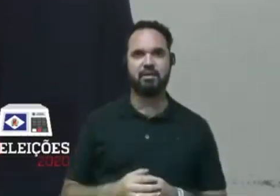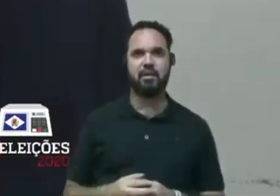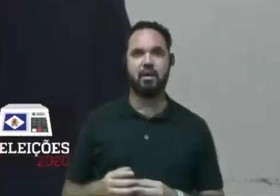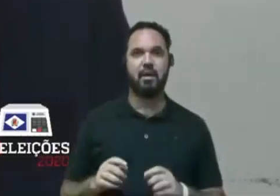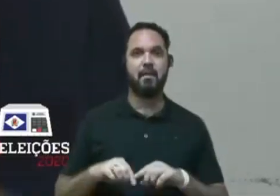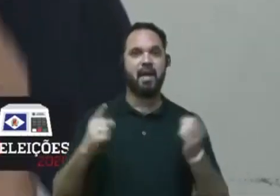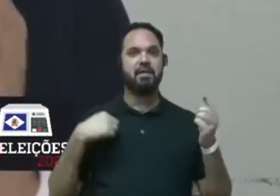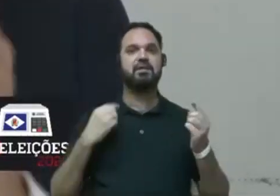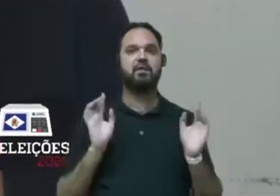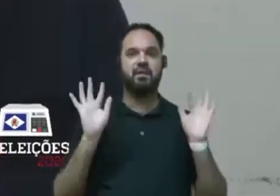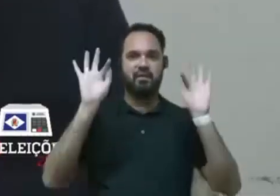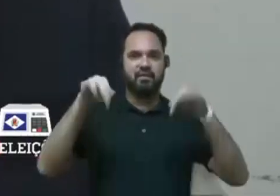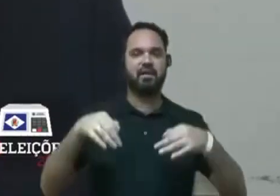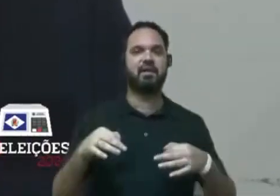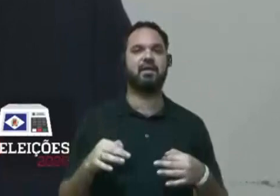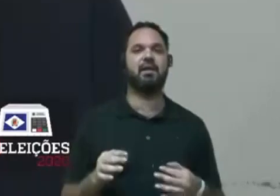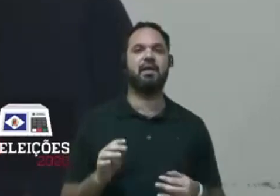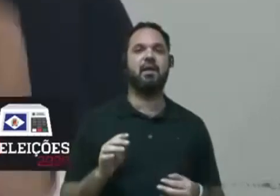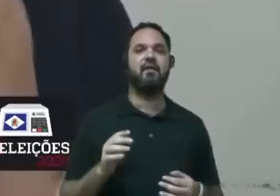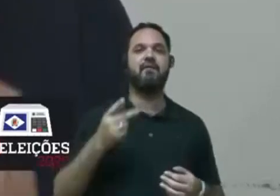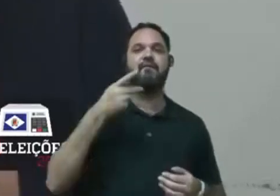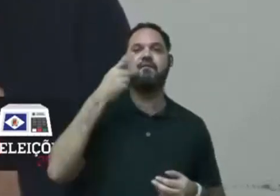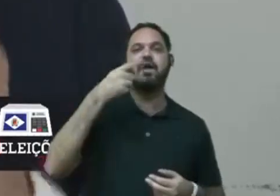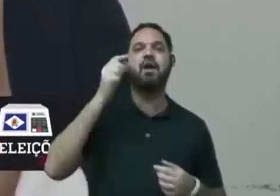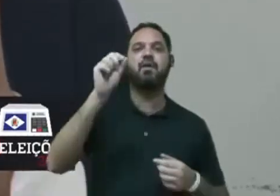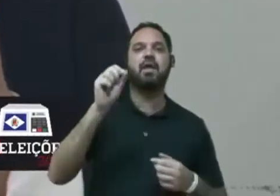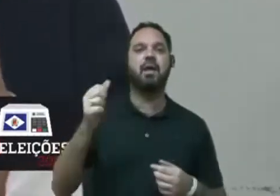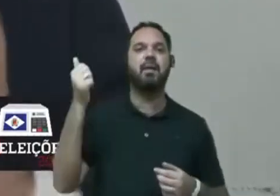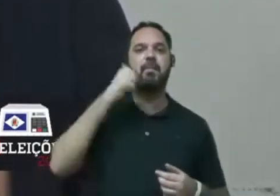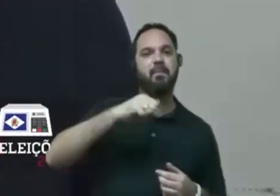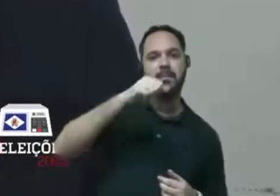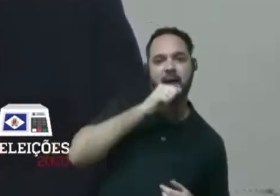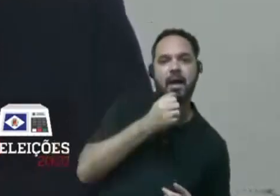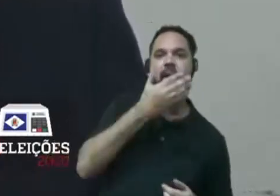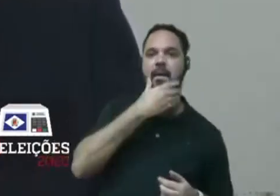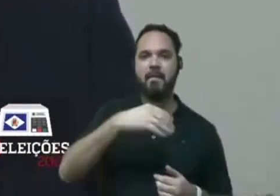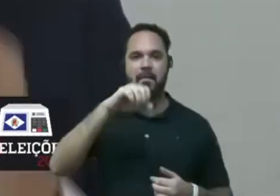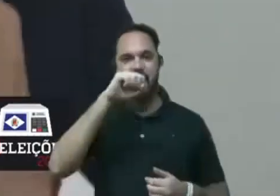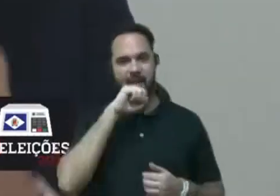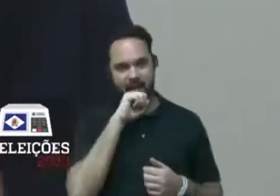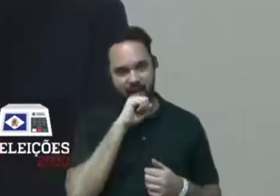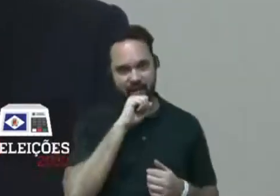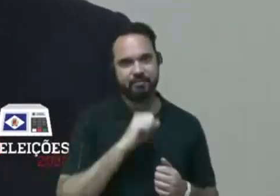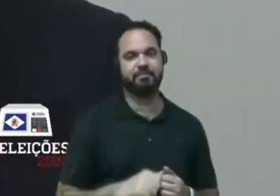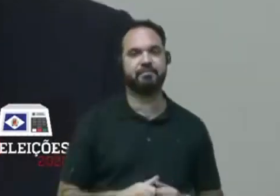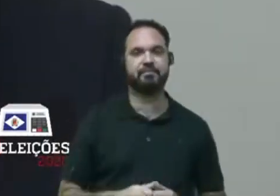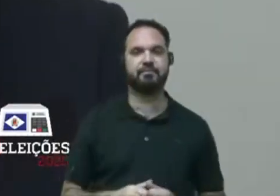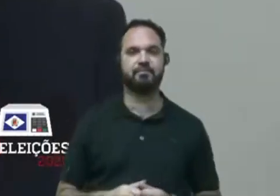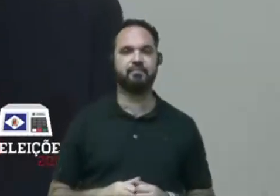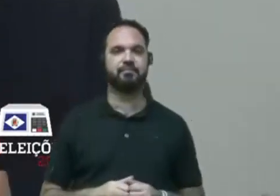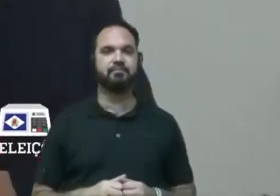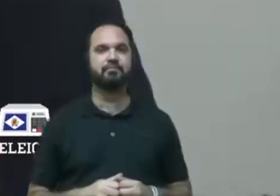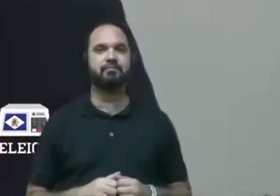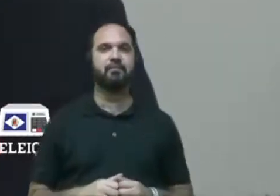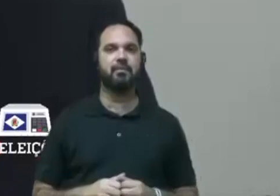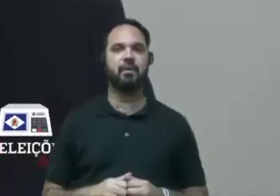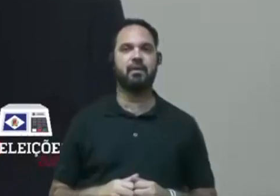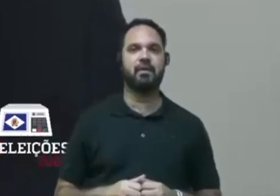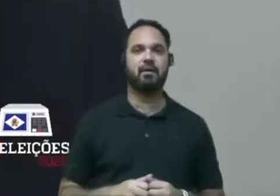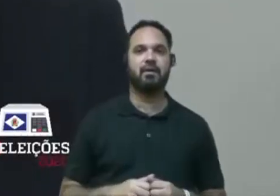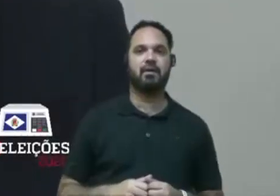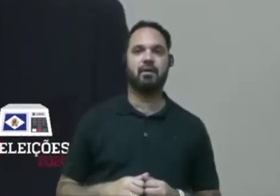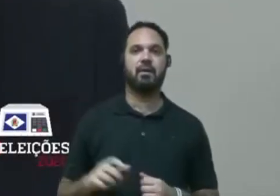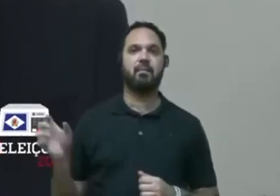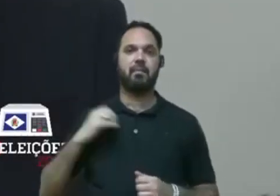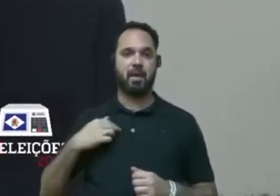queria terminar a falando dos meus pais da minha mãe Regina e do meu pai Anísio os